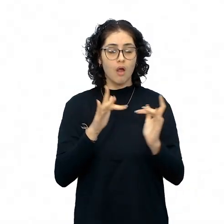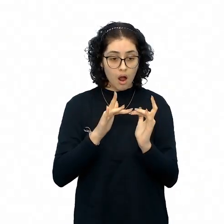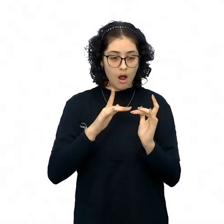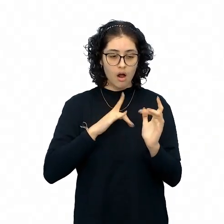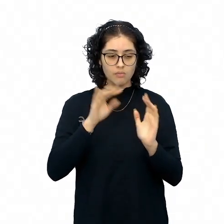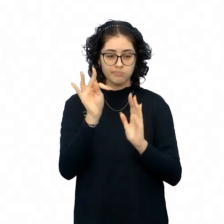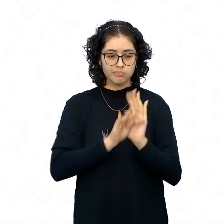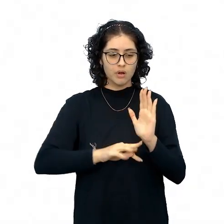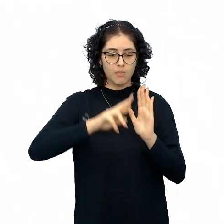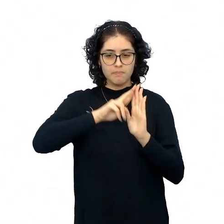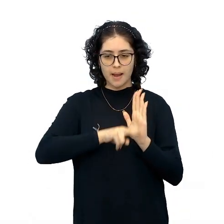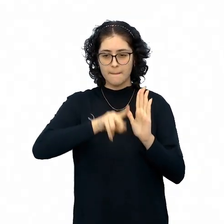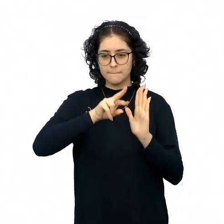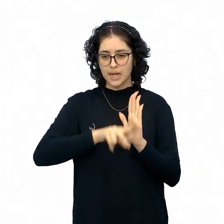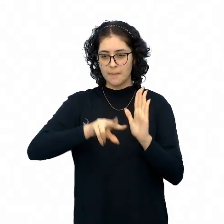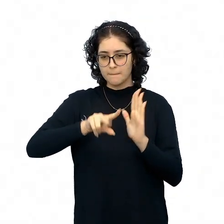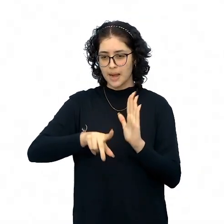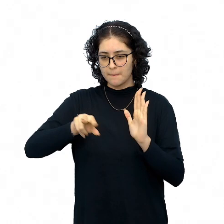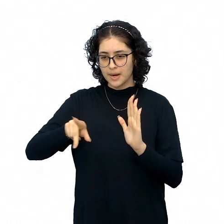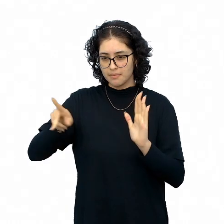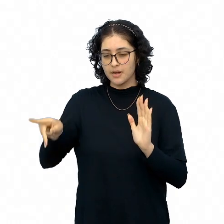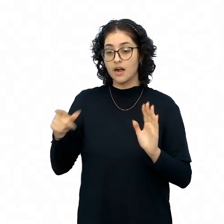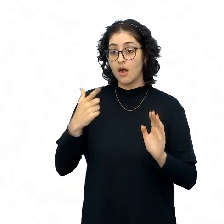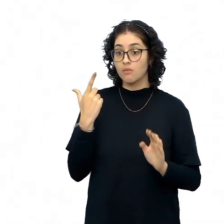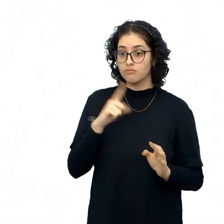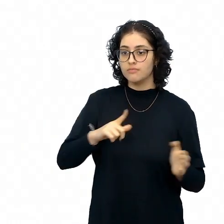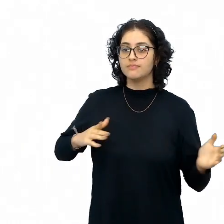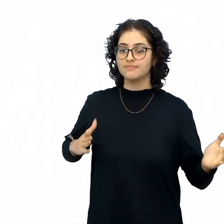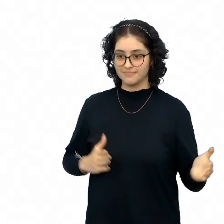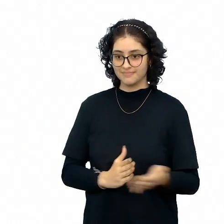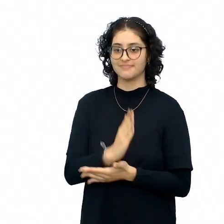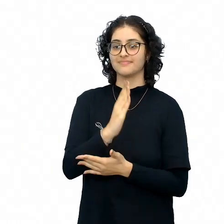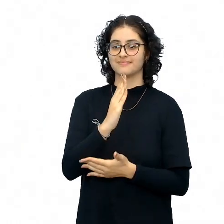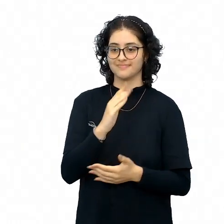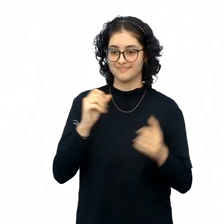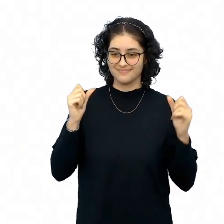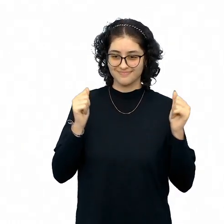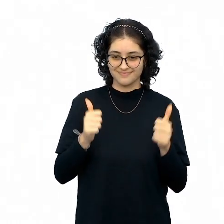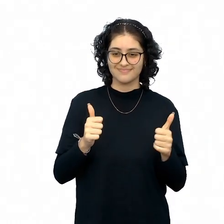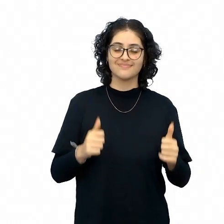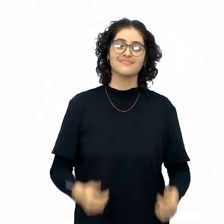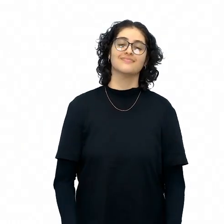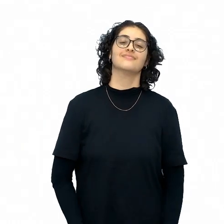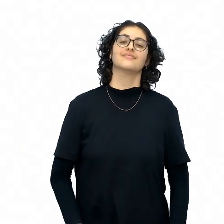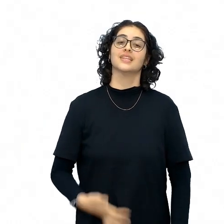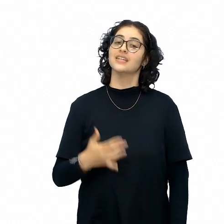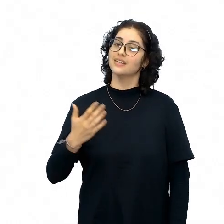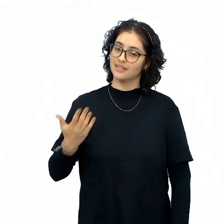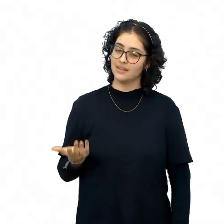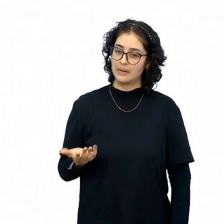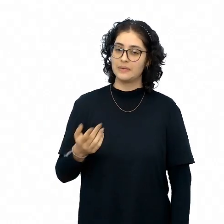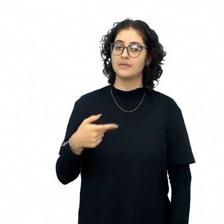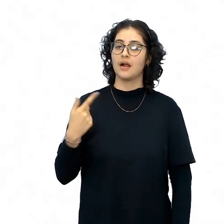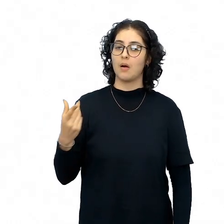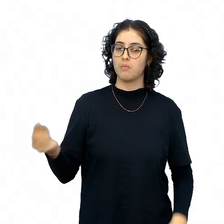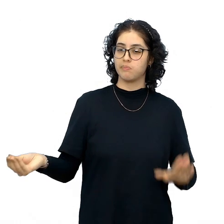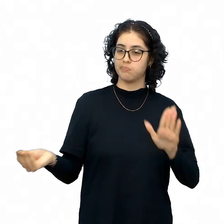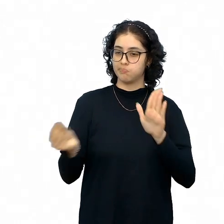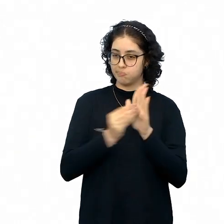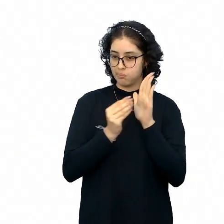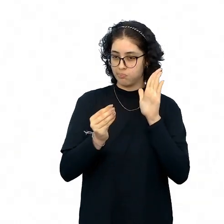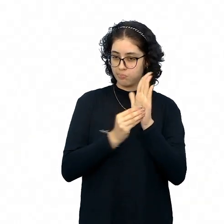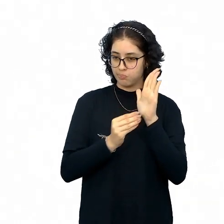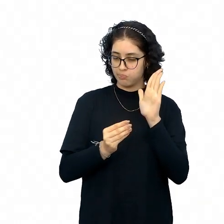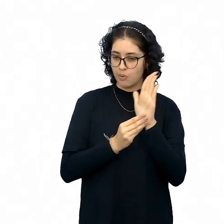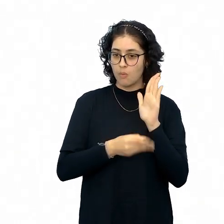gênero, de modo, então, que eles se sintam mais preparados, né? E aí, aplicando, então, o conhecimento